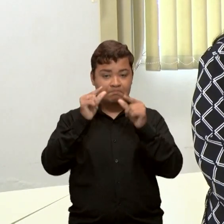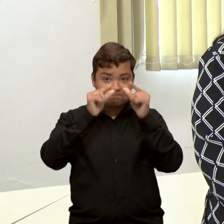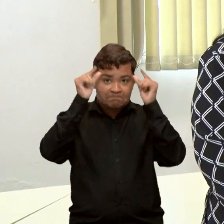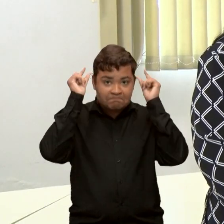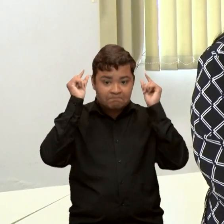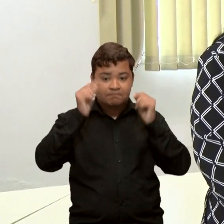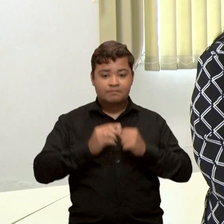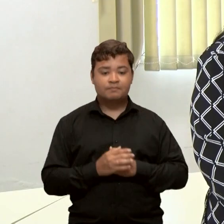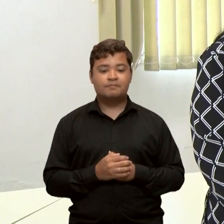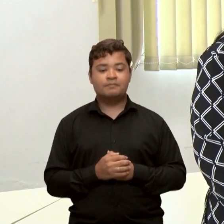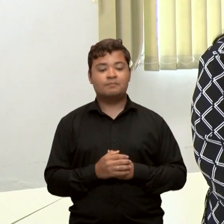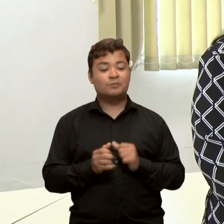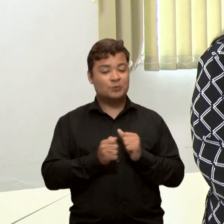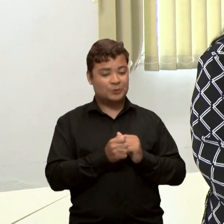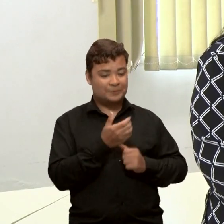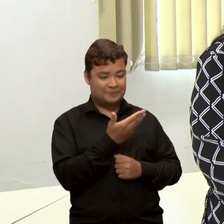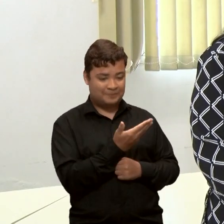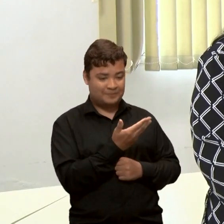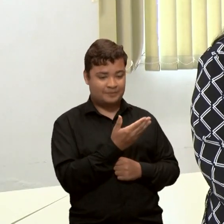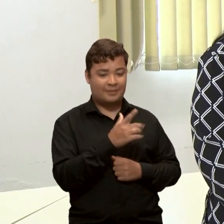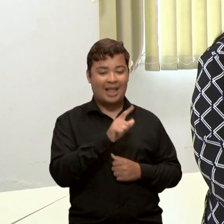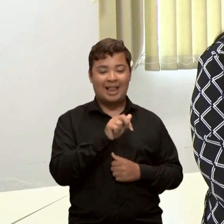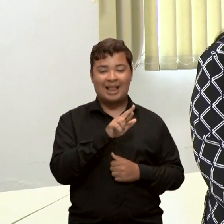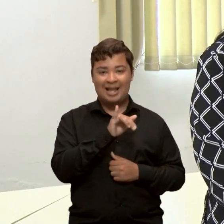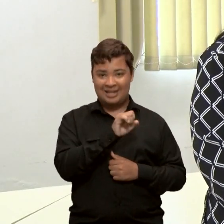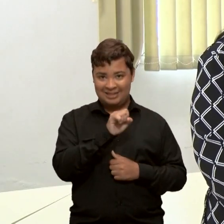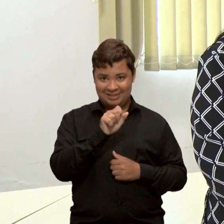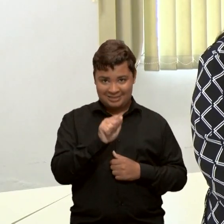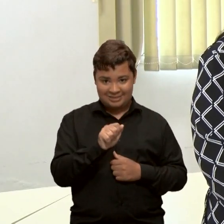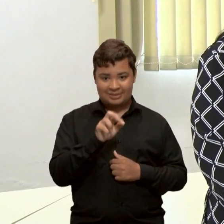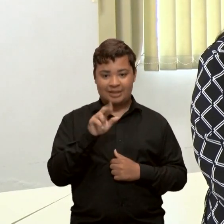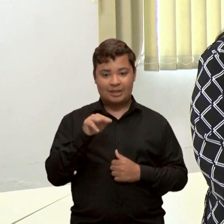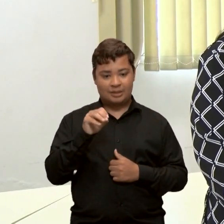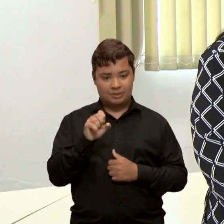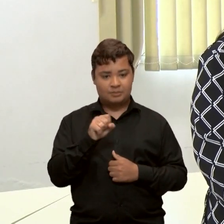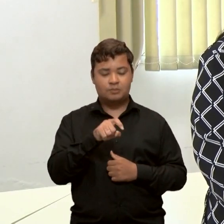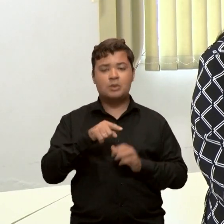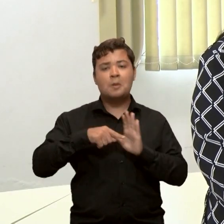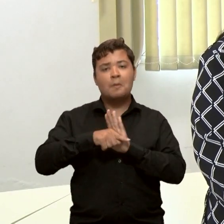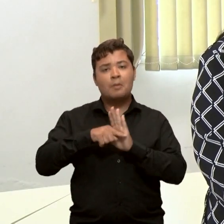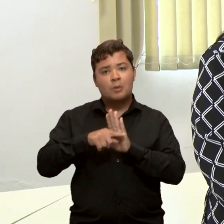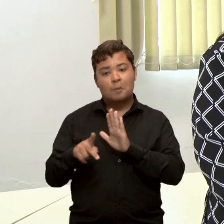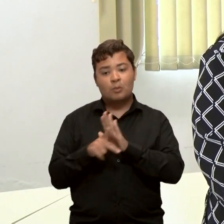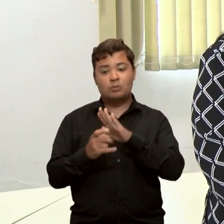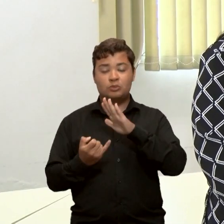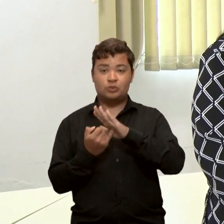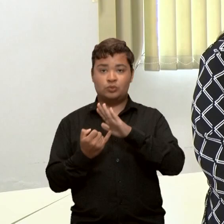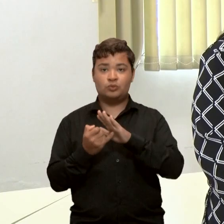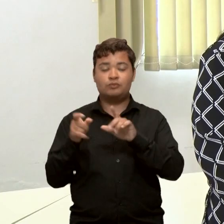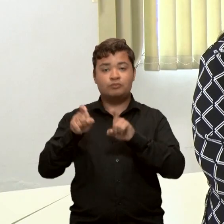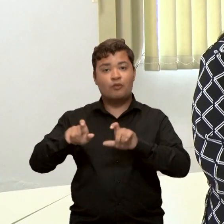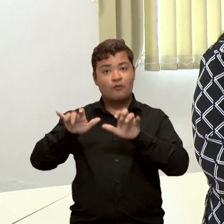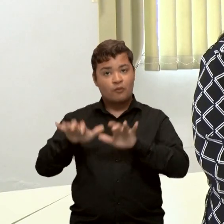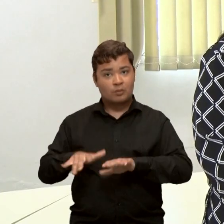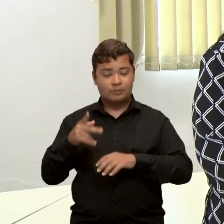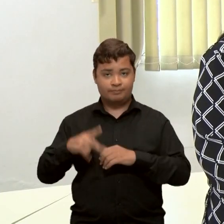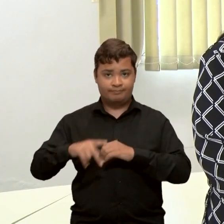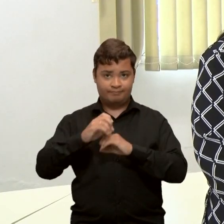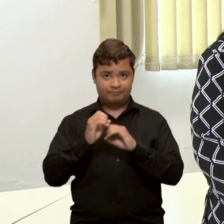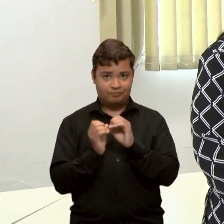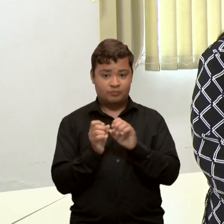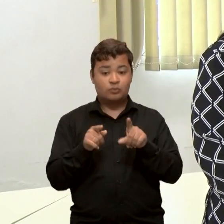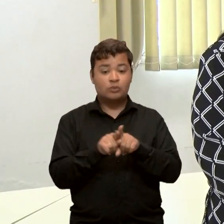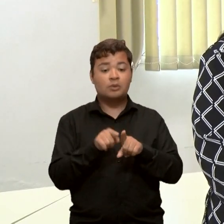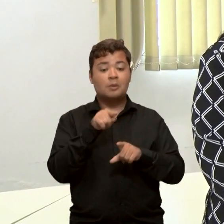companhia está Larissa Ramos, ela que é pesquisadora do Instituto de Informática da UFG e também autora